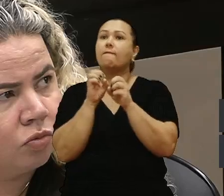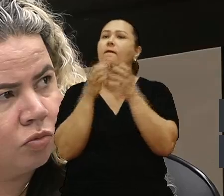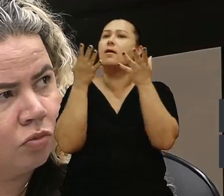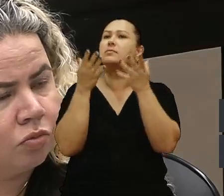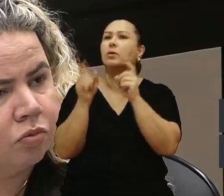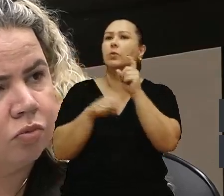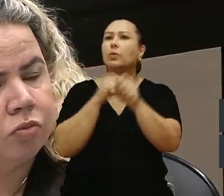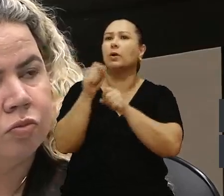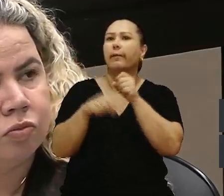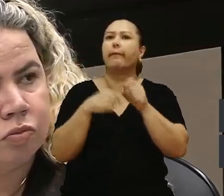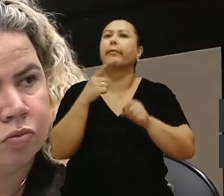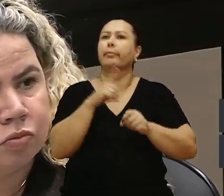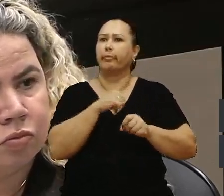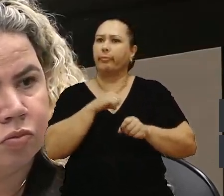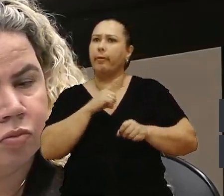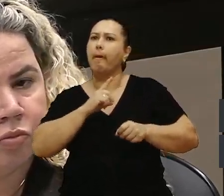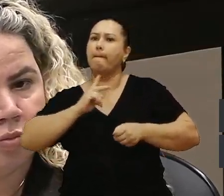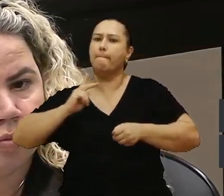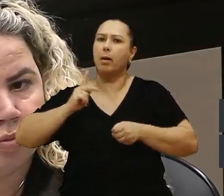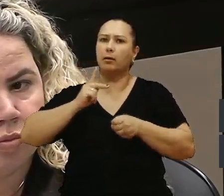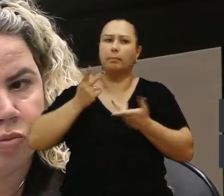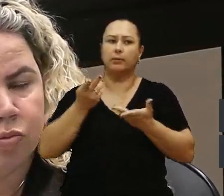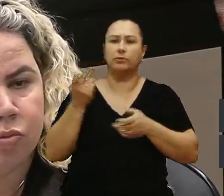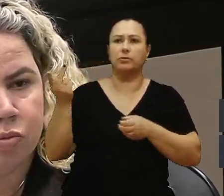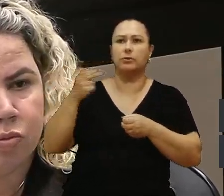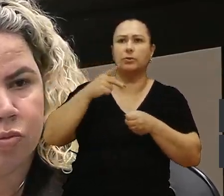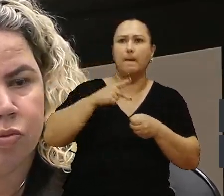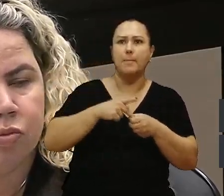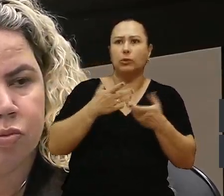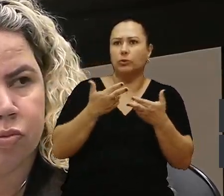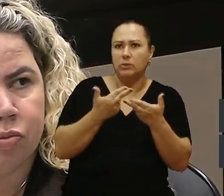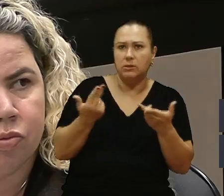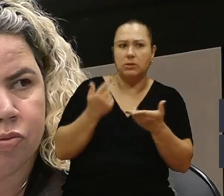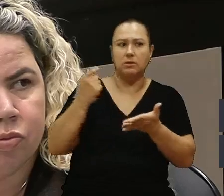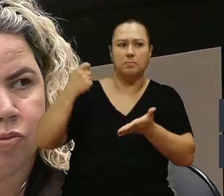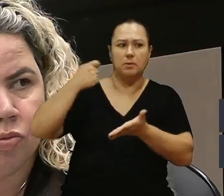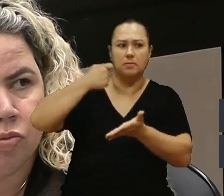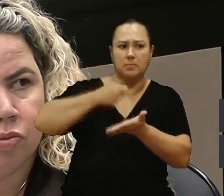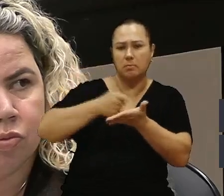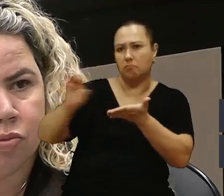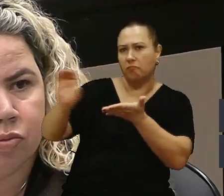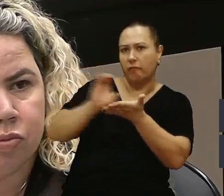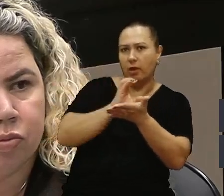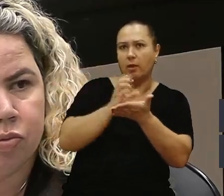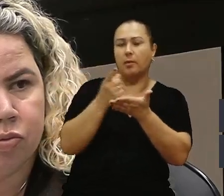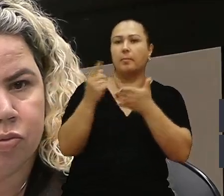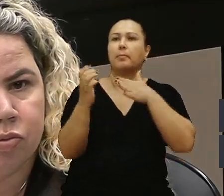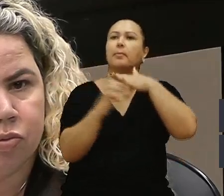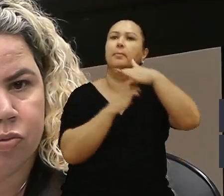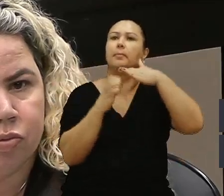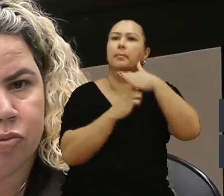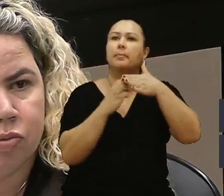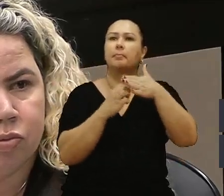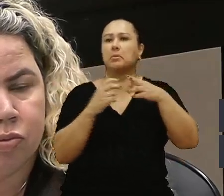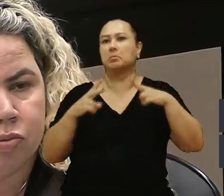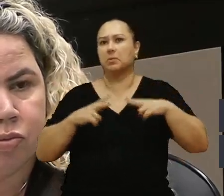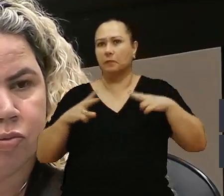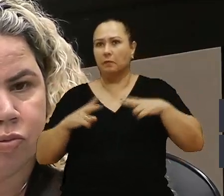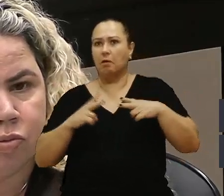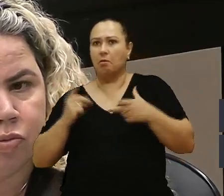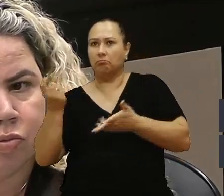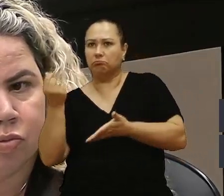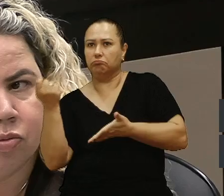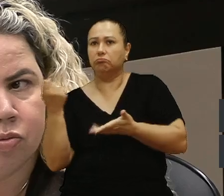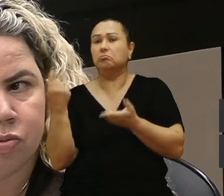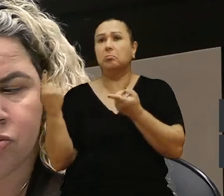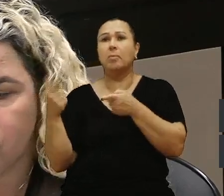com patrocínios, com planejamento, como a vereadora Sandra cansa de falar aqui, com empresas privadas colocando dinheiro. Então, essa